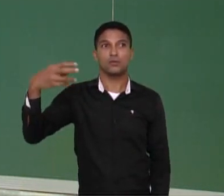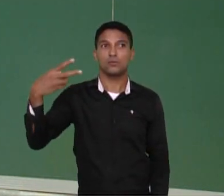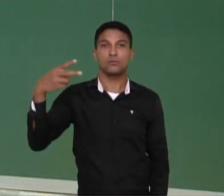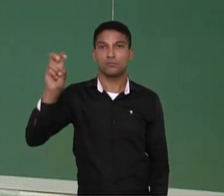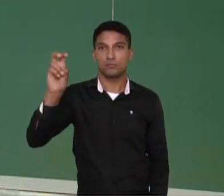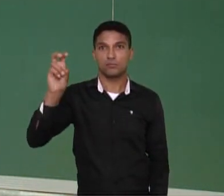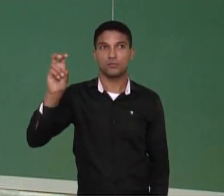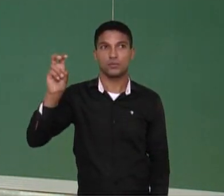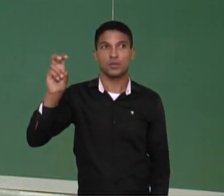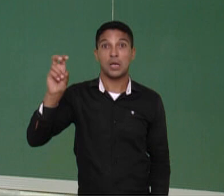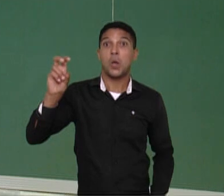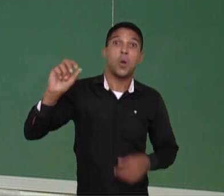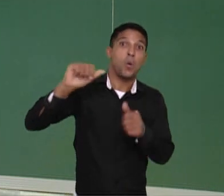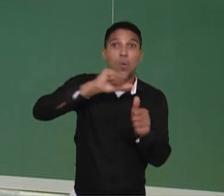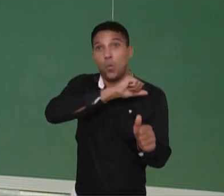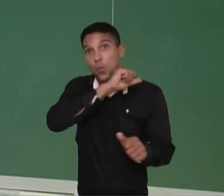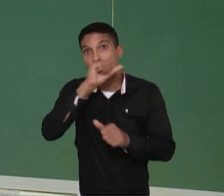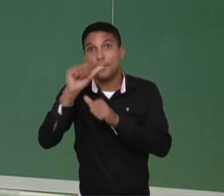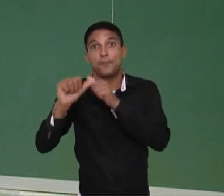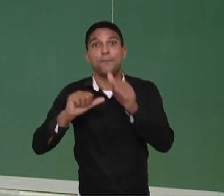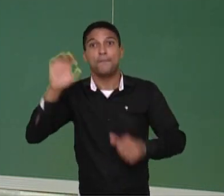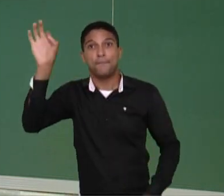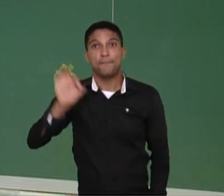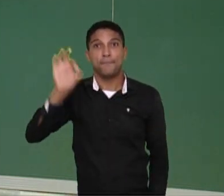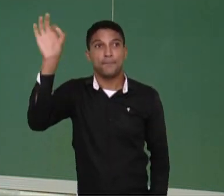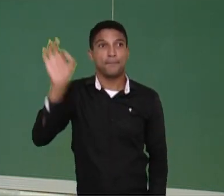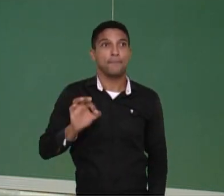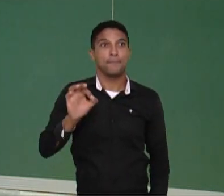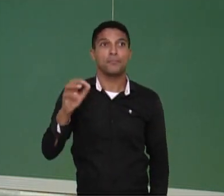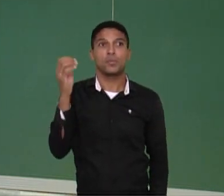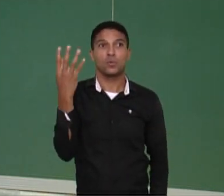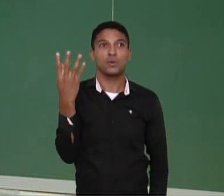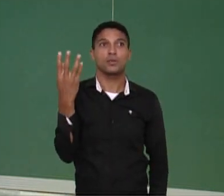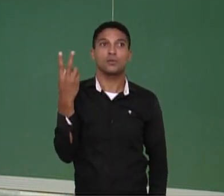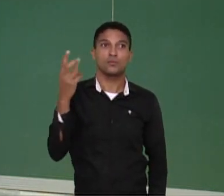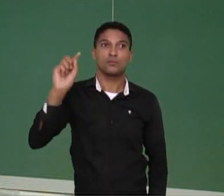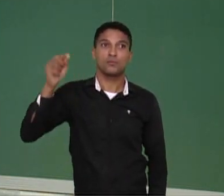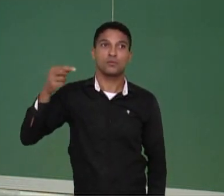0,425, que transformando em porcentagem,